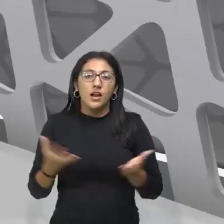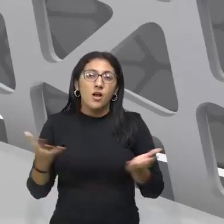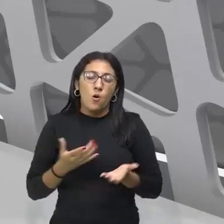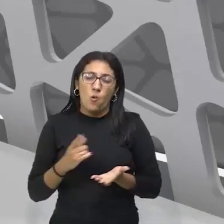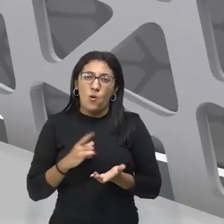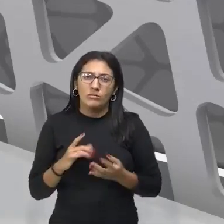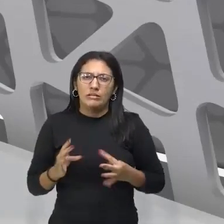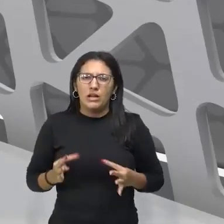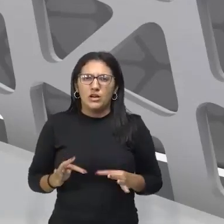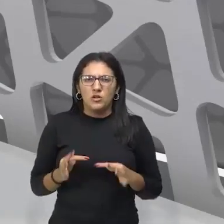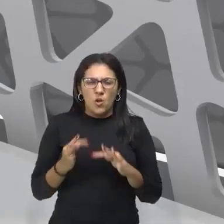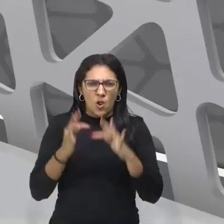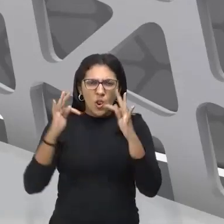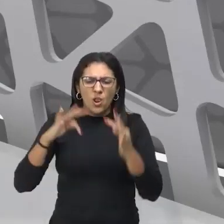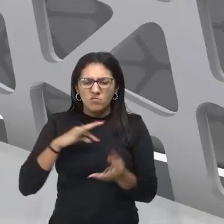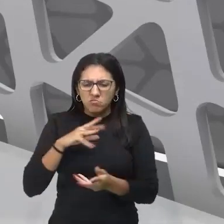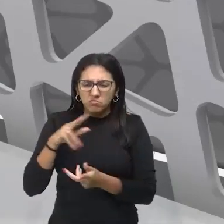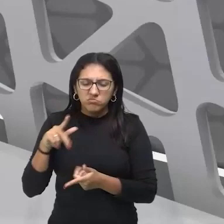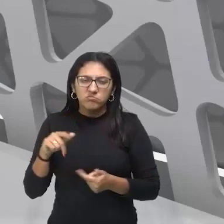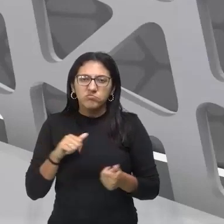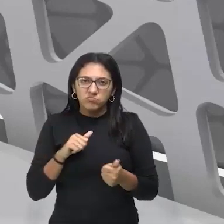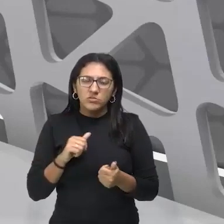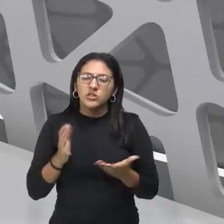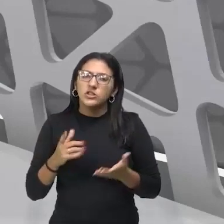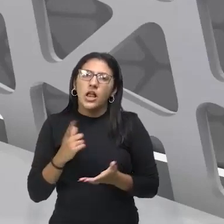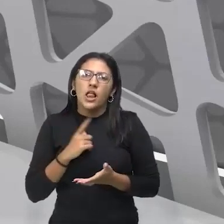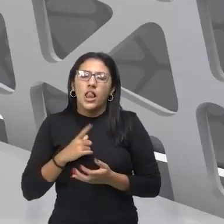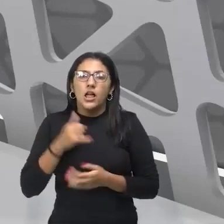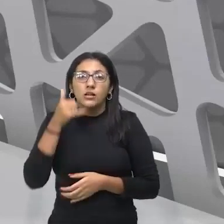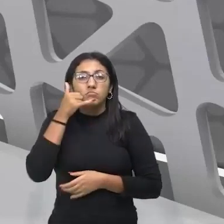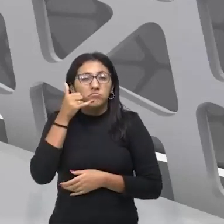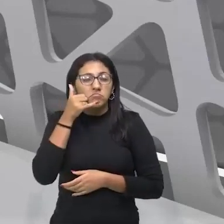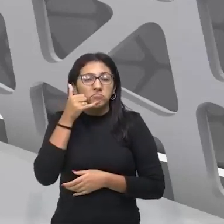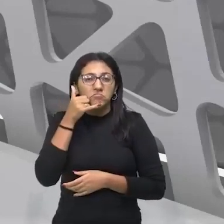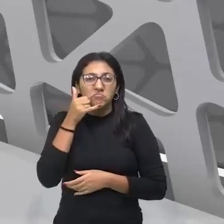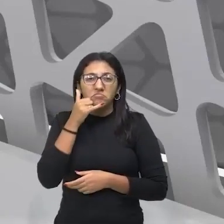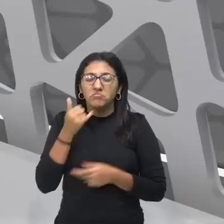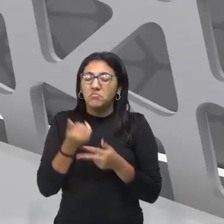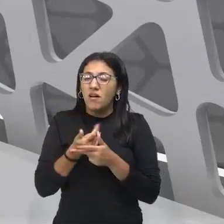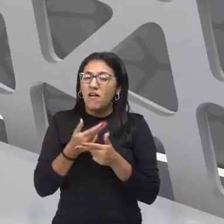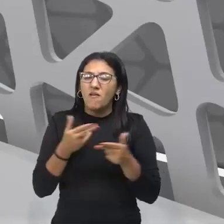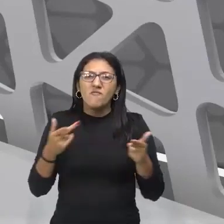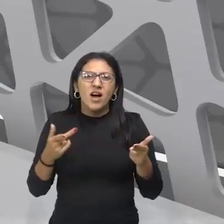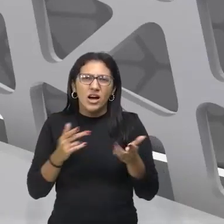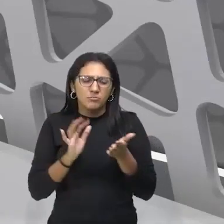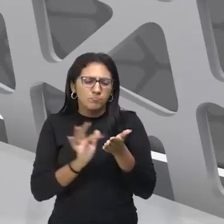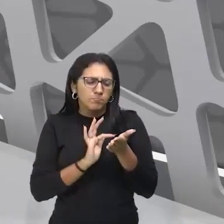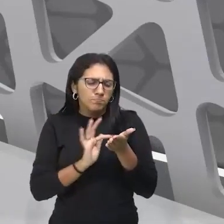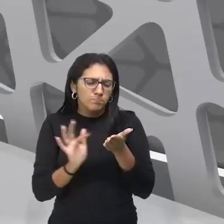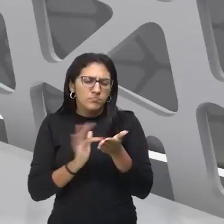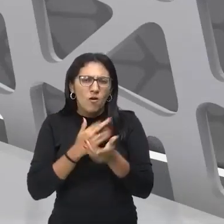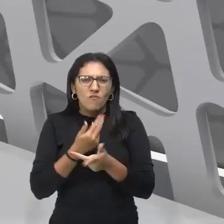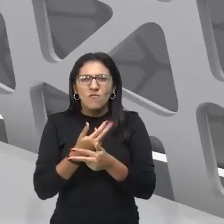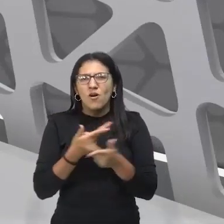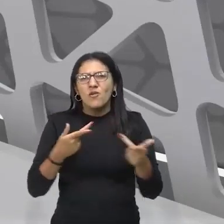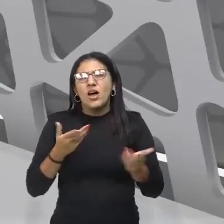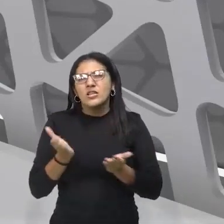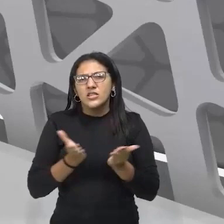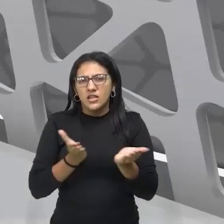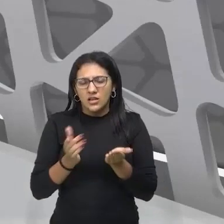produto, né? E hoje, com a modernização, com a globalização, nós temos aí telefones celulares que